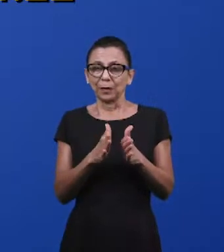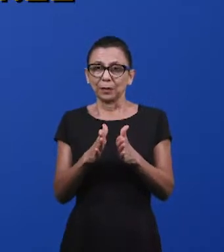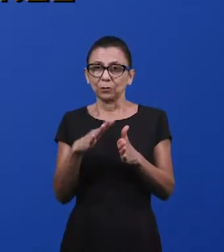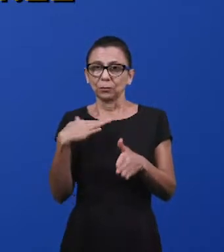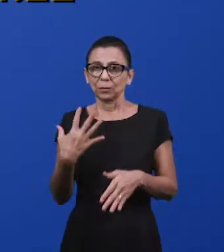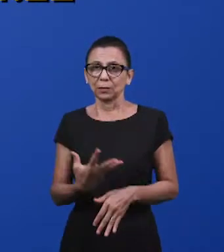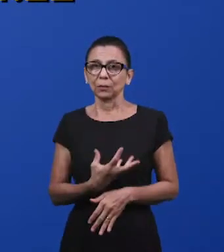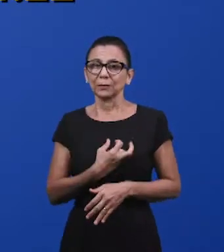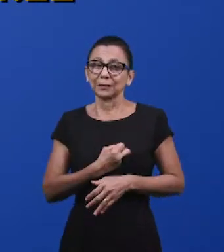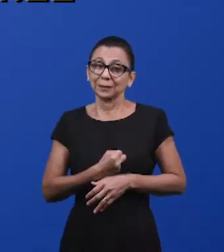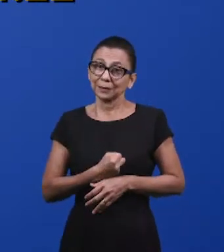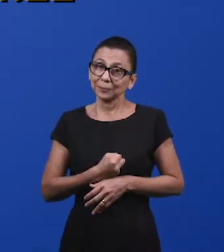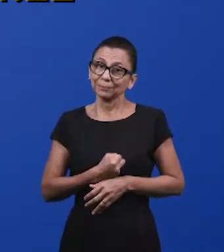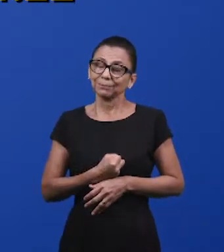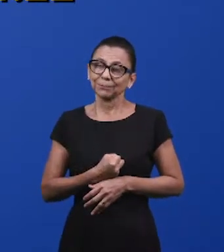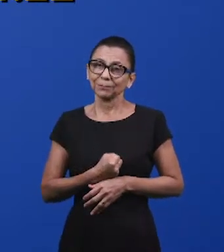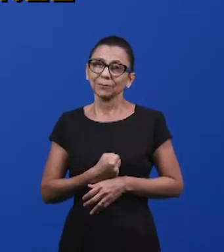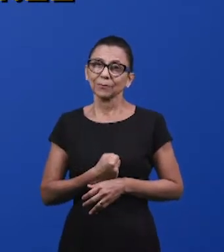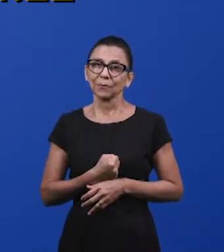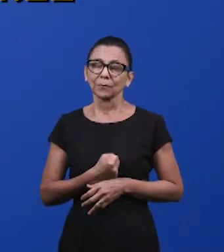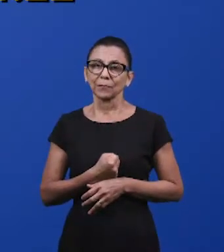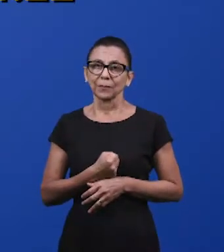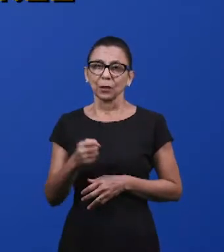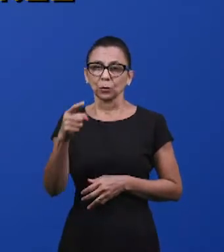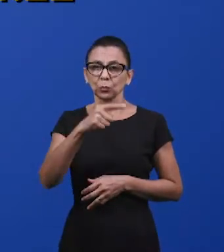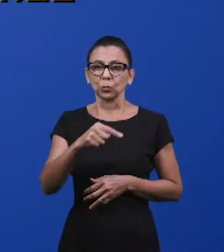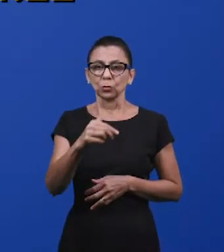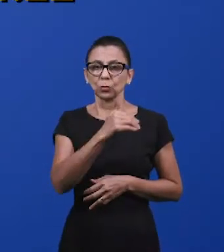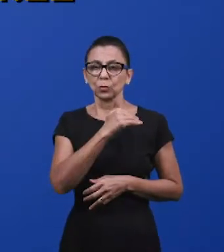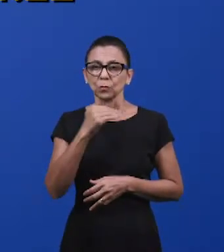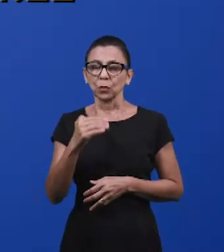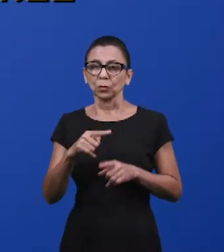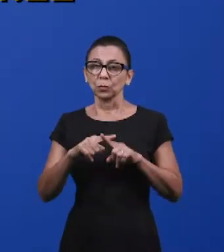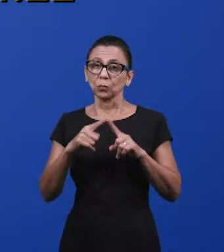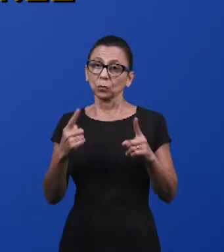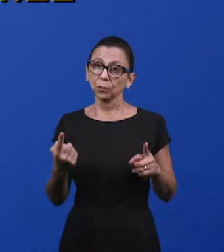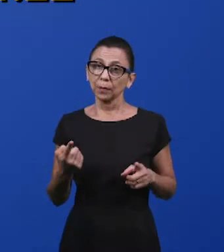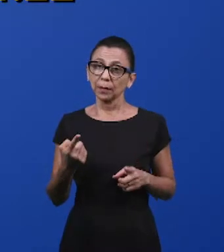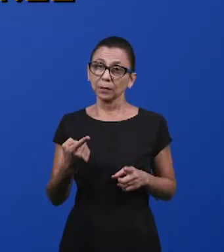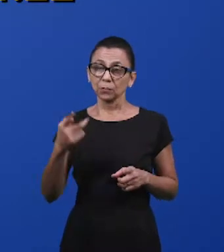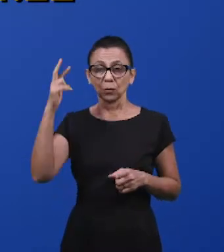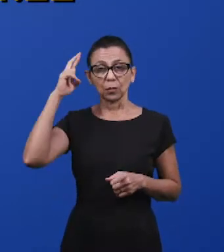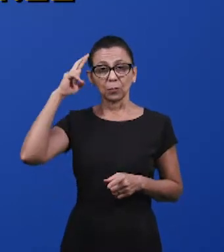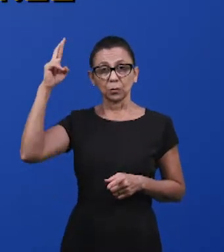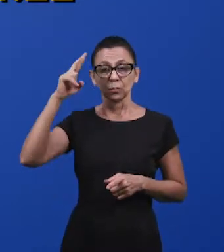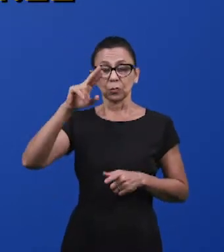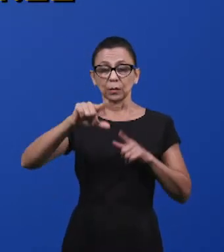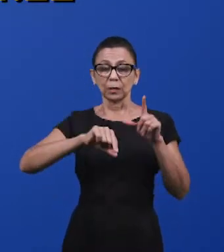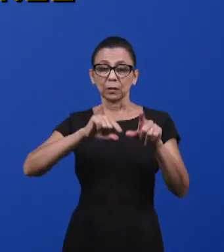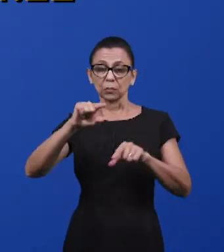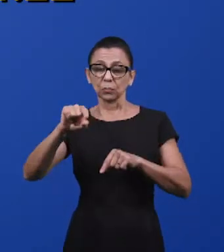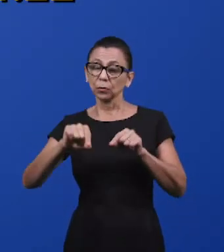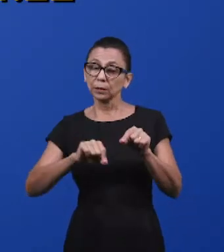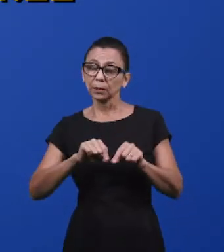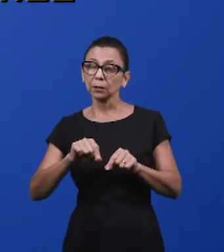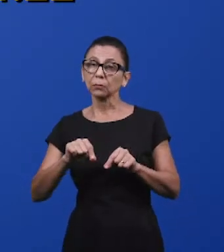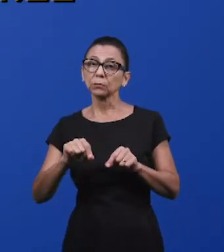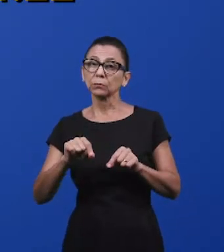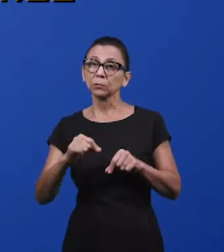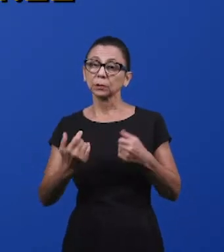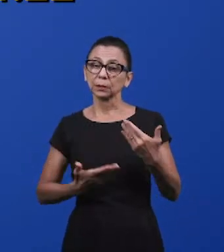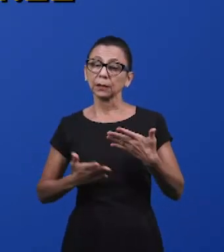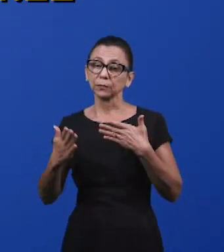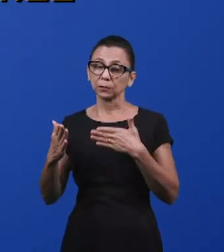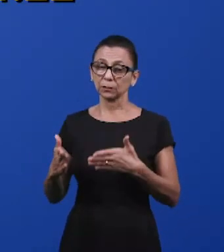mas por causa dos escolhidos serão abreviados aqueles dias. Por isso a ordem força-os a entrar